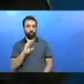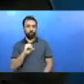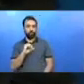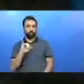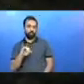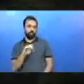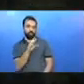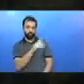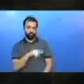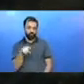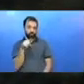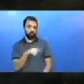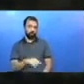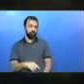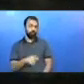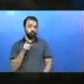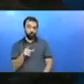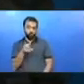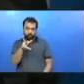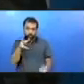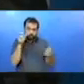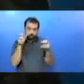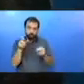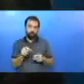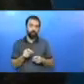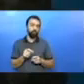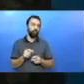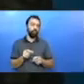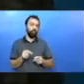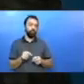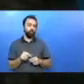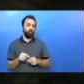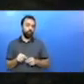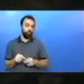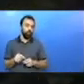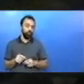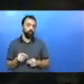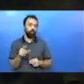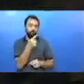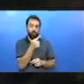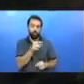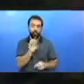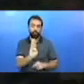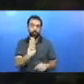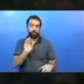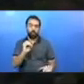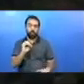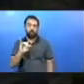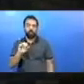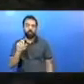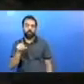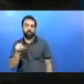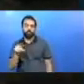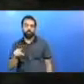podem circular. Vocês repararam que eu falei o nome de uma festa que parece boi, mas não é? Olhem, Boizinho. Vejam,